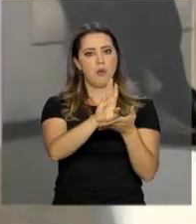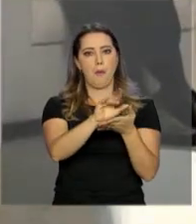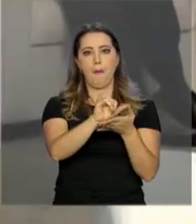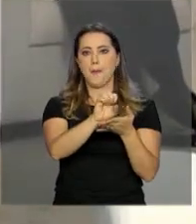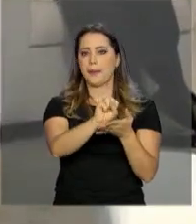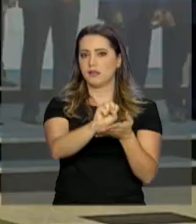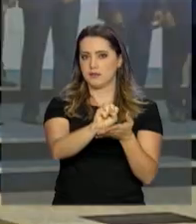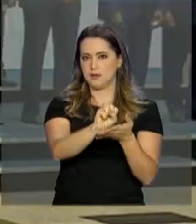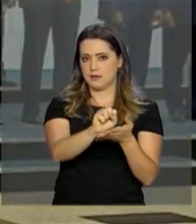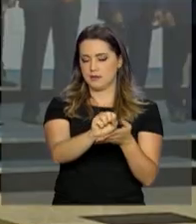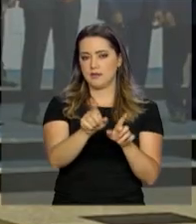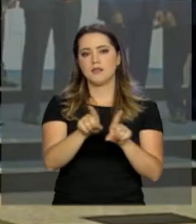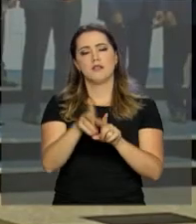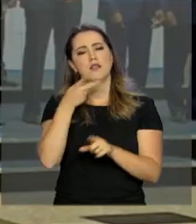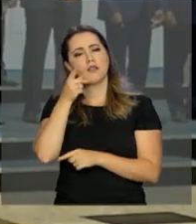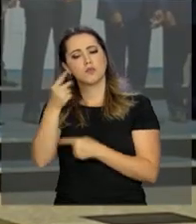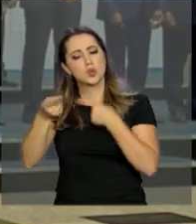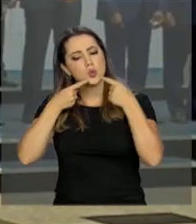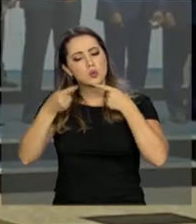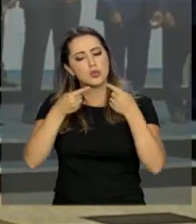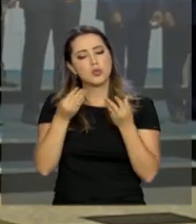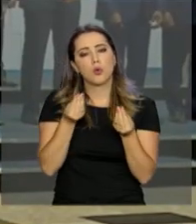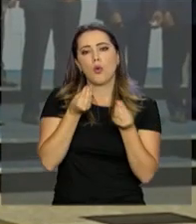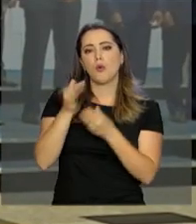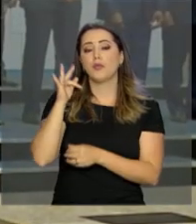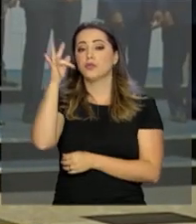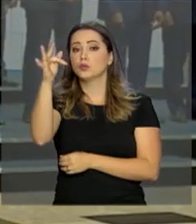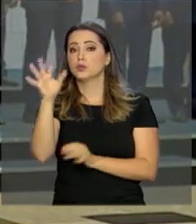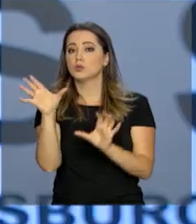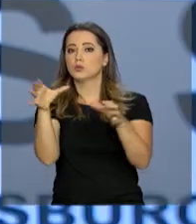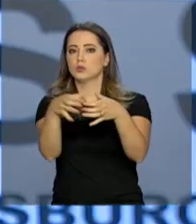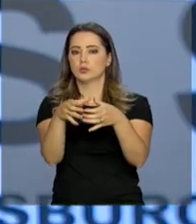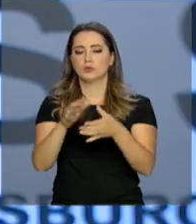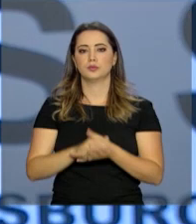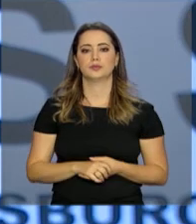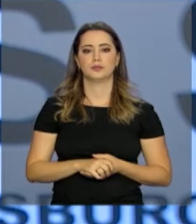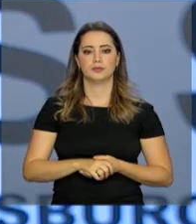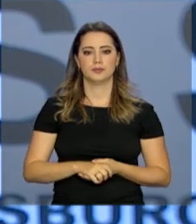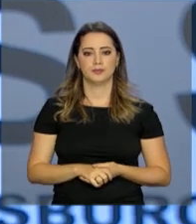governo do bric e discutiram o futuro do bloco